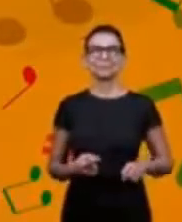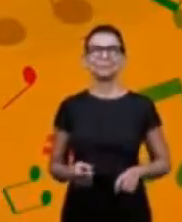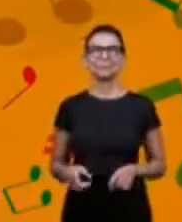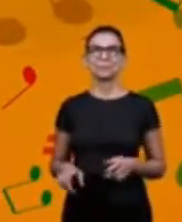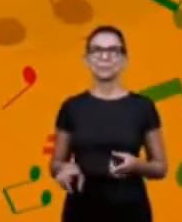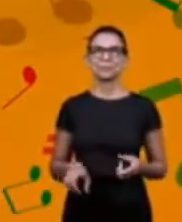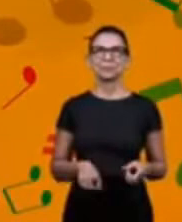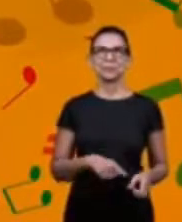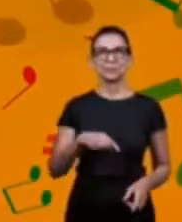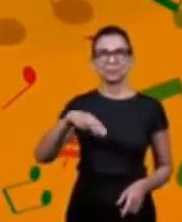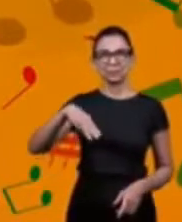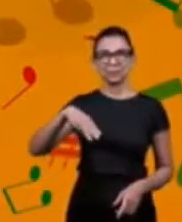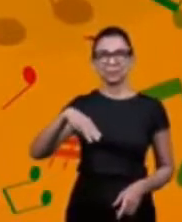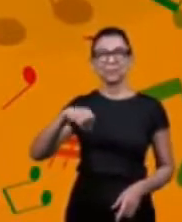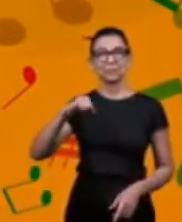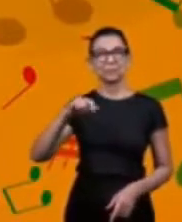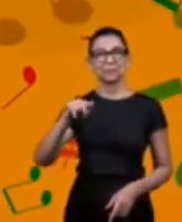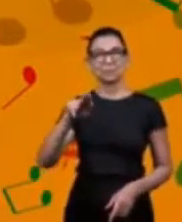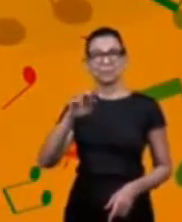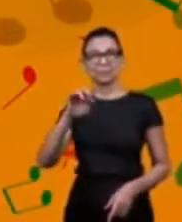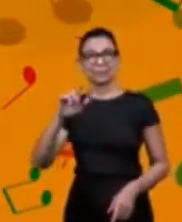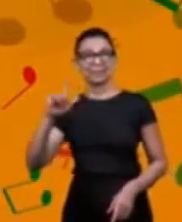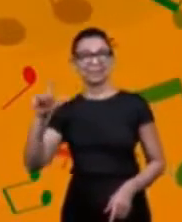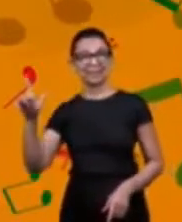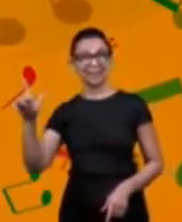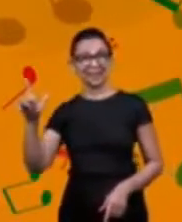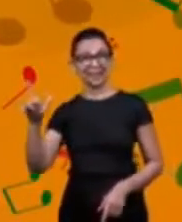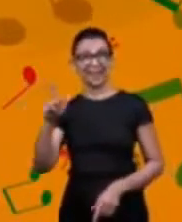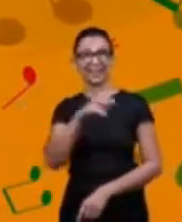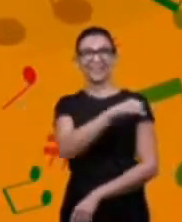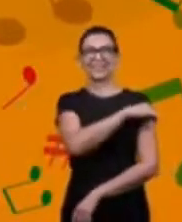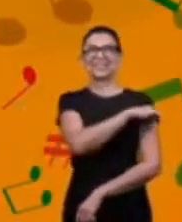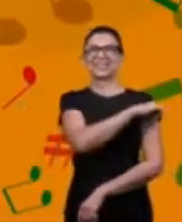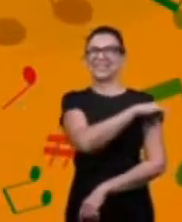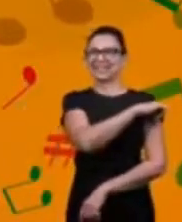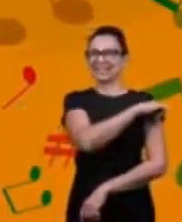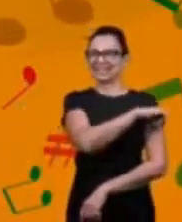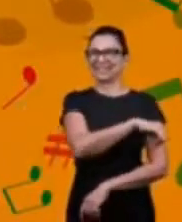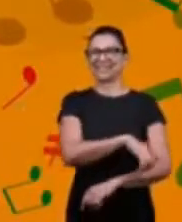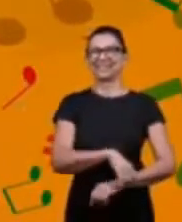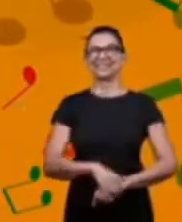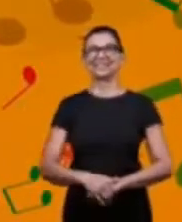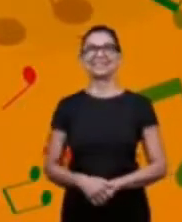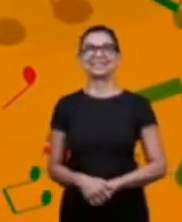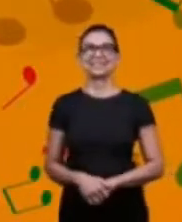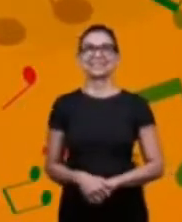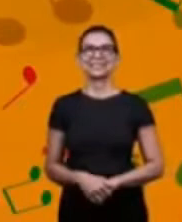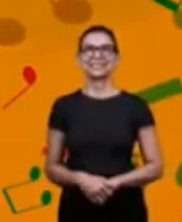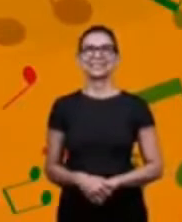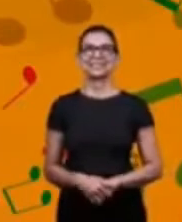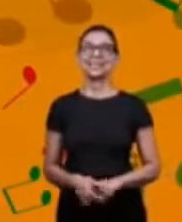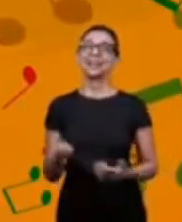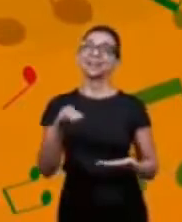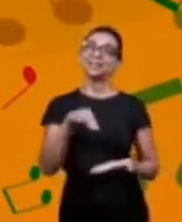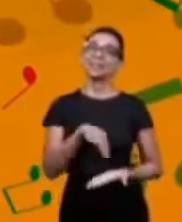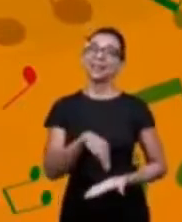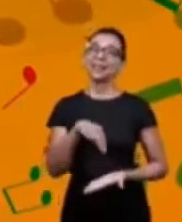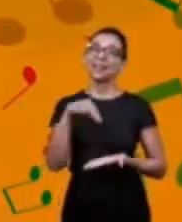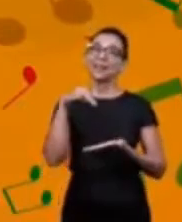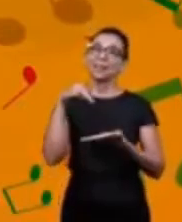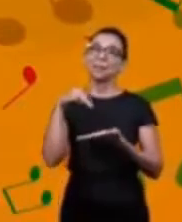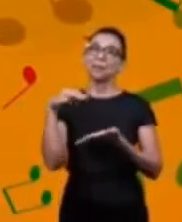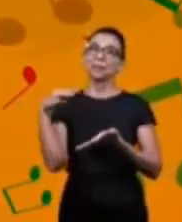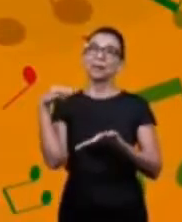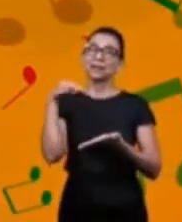Miguel e Benjamim de São Gonçalo, Rio de Janeiro. Miguel e Benjamim de São